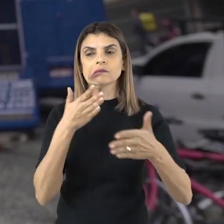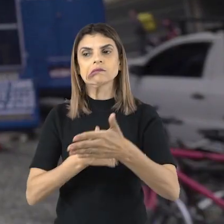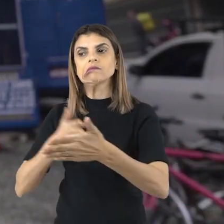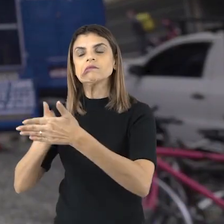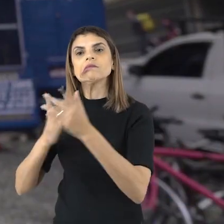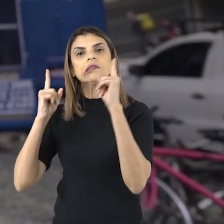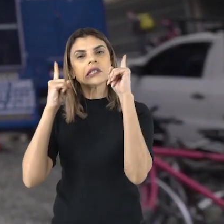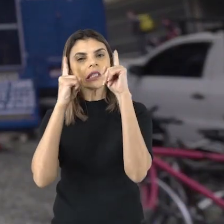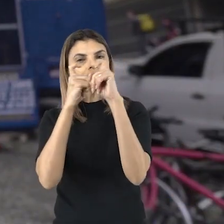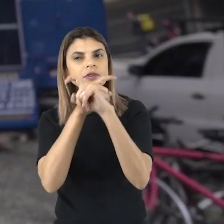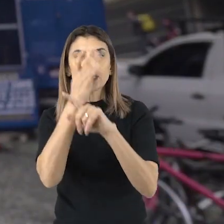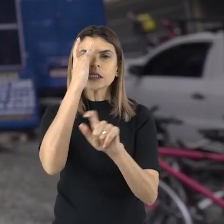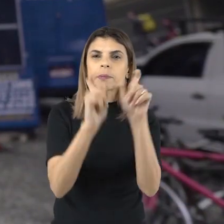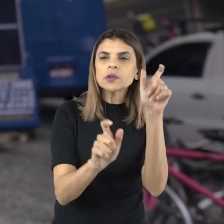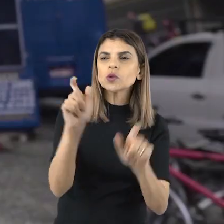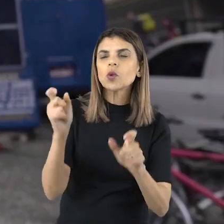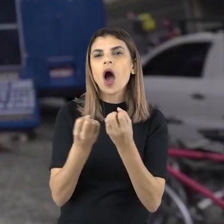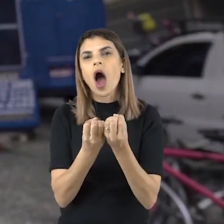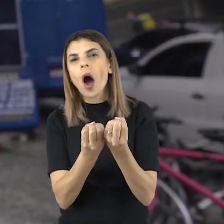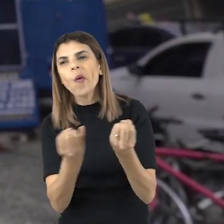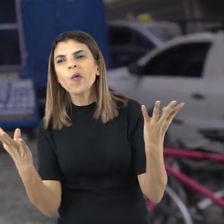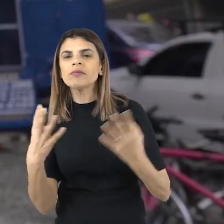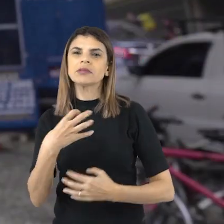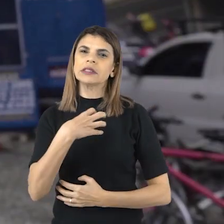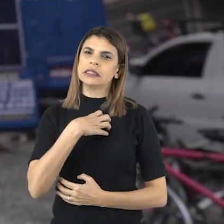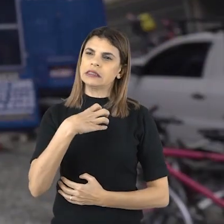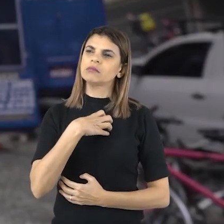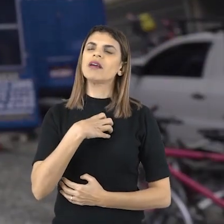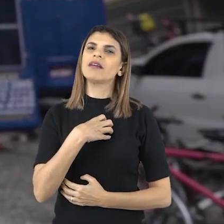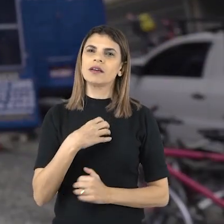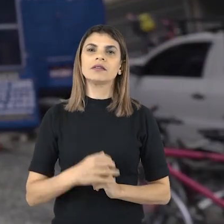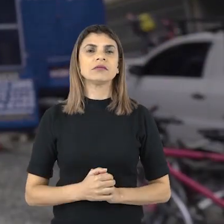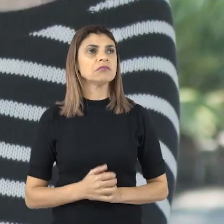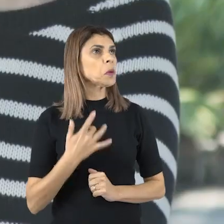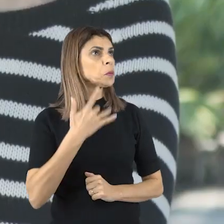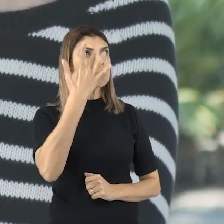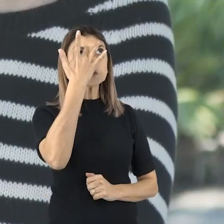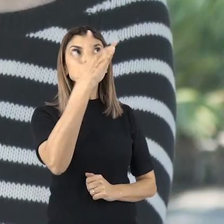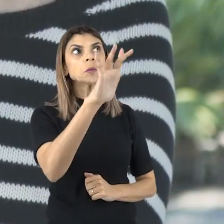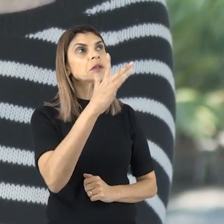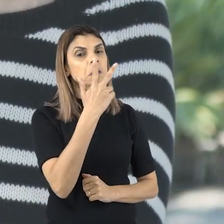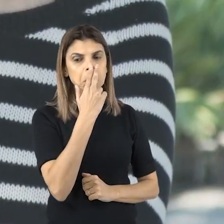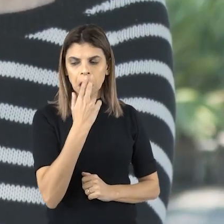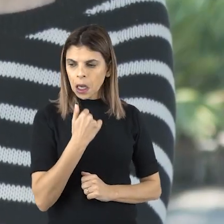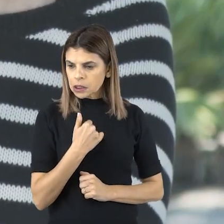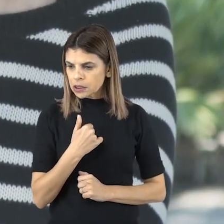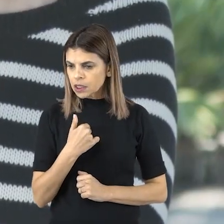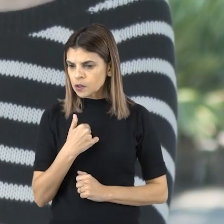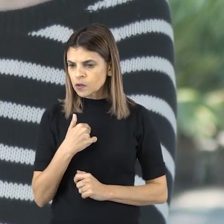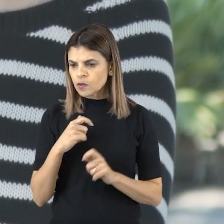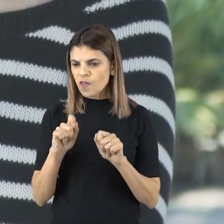algumas barreiras em relação a algumas pessoas e alguns sentimentos, eu acho que... Eu não sei, talvez eu